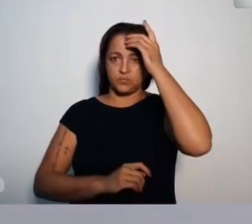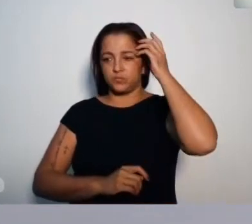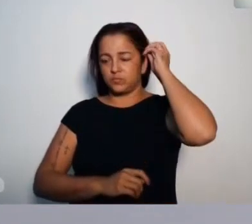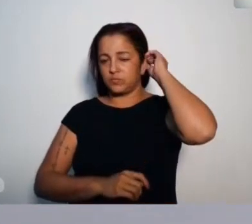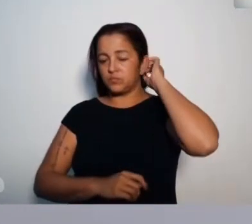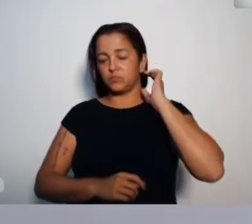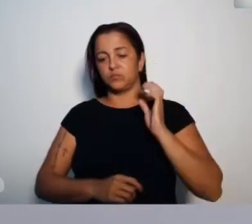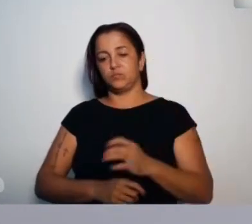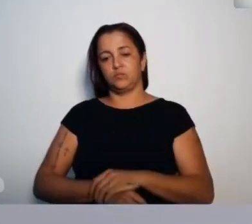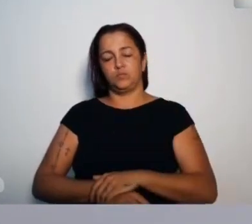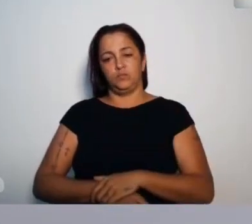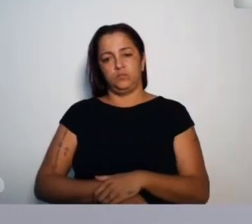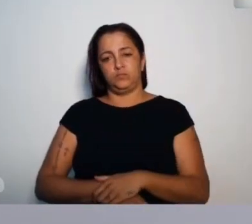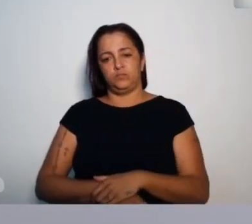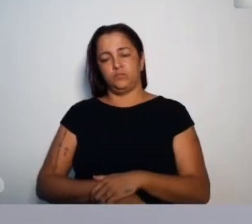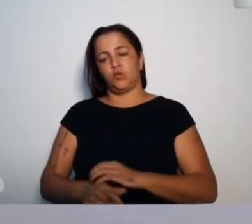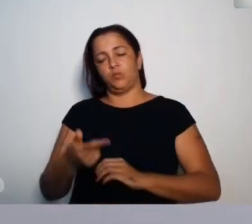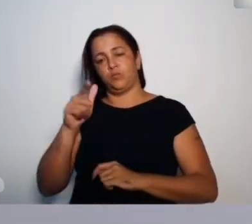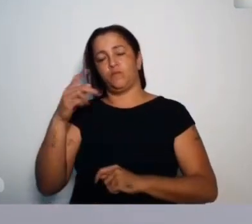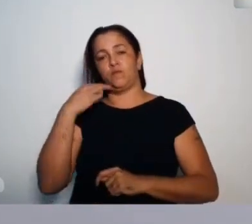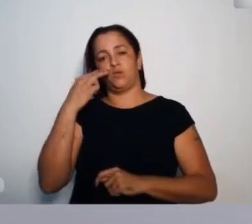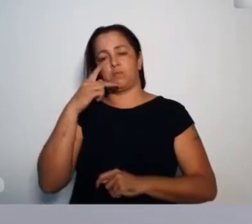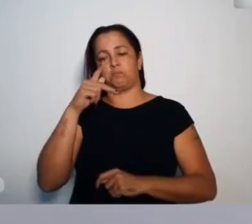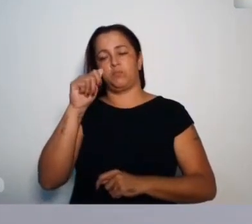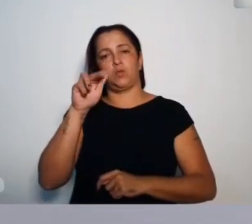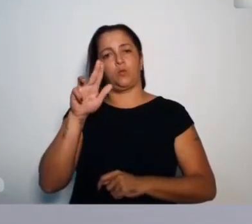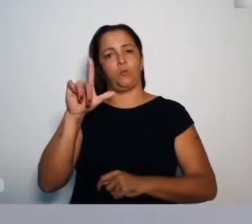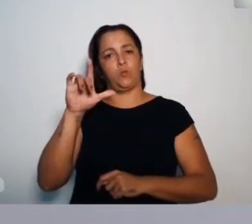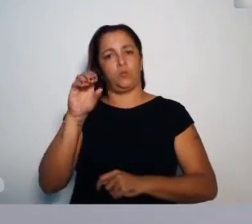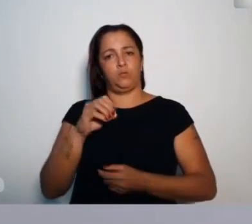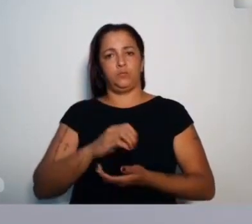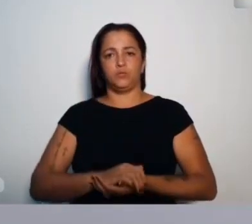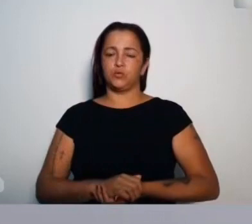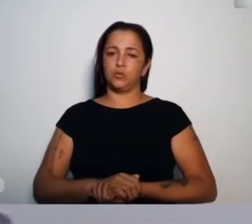Próxima vereadora, vereador Paulo Renato.